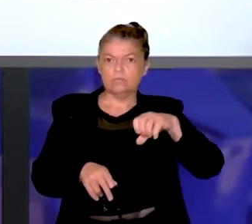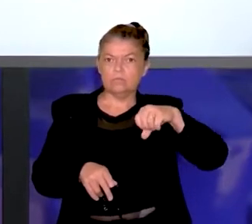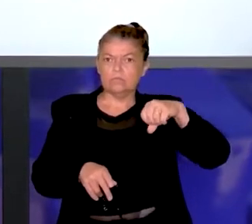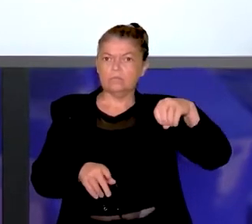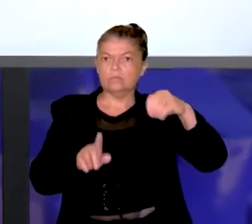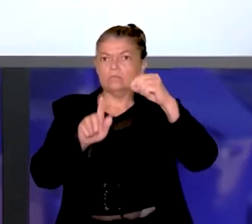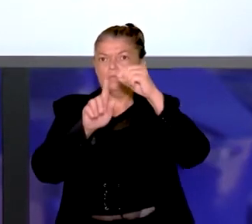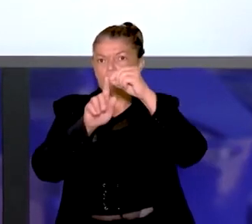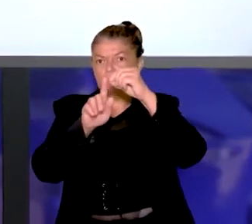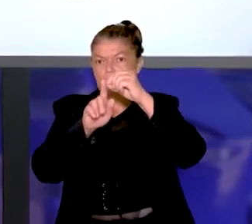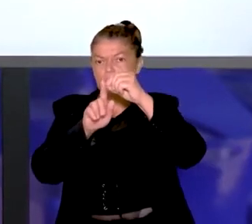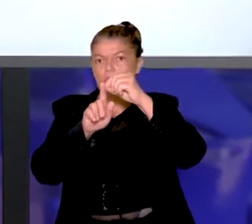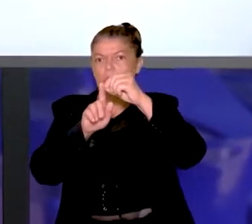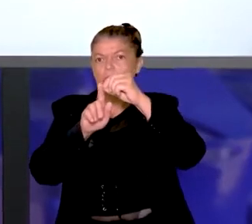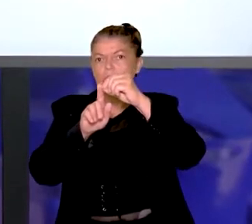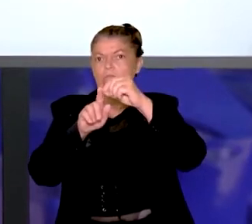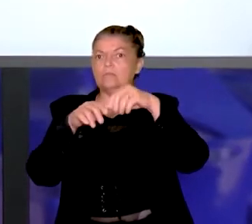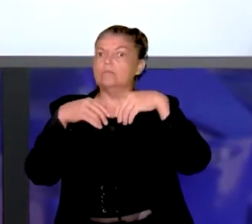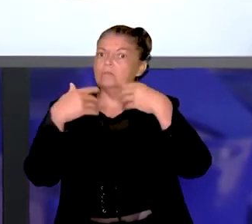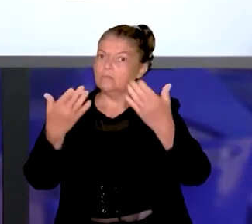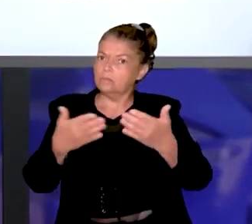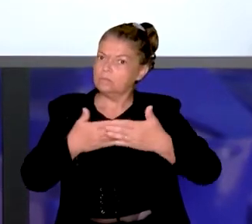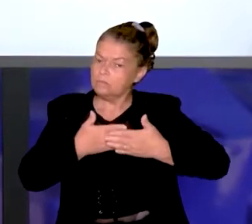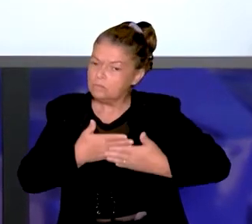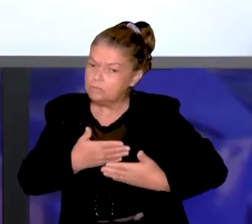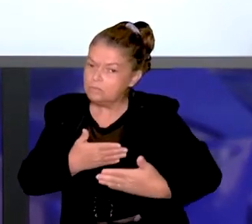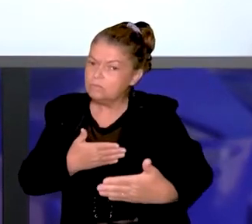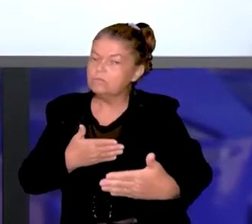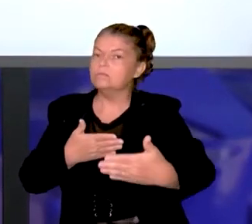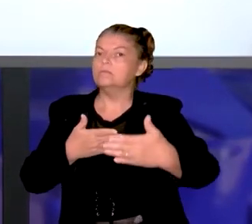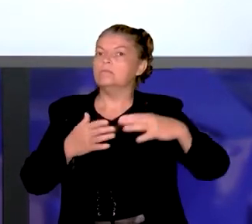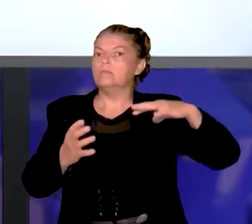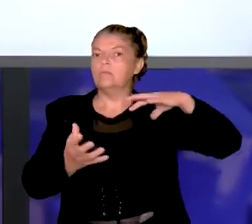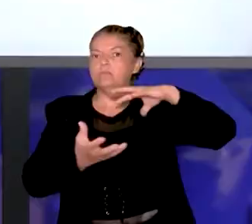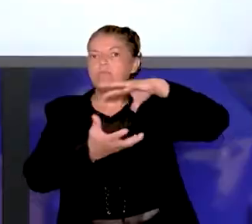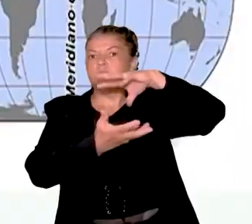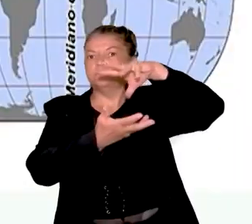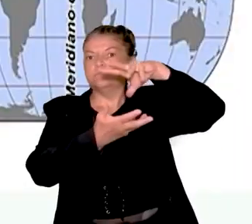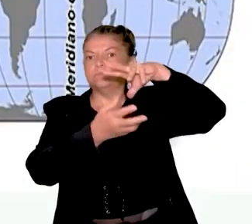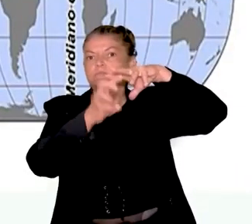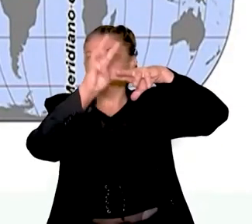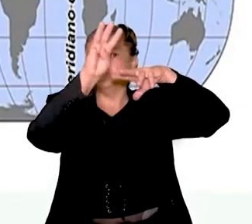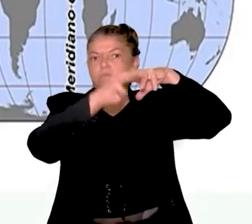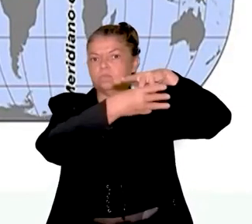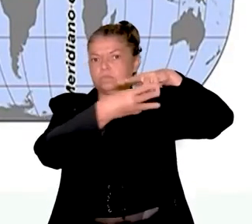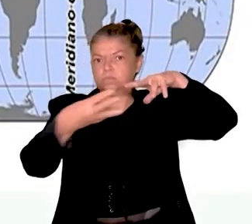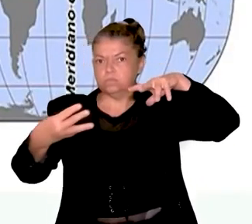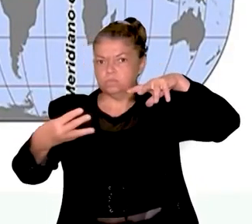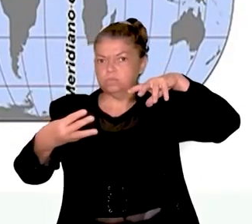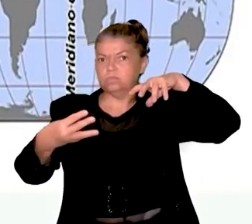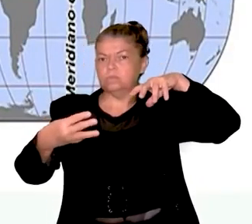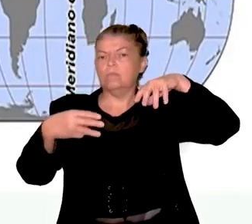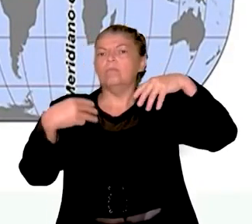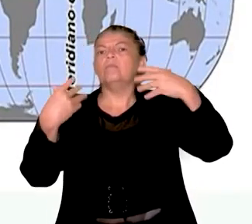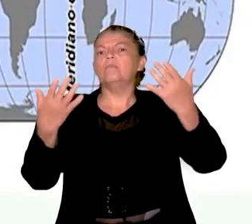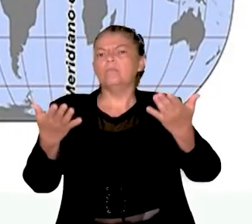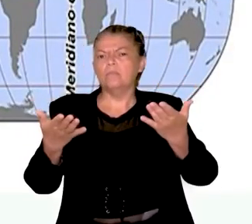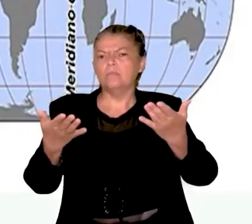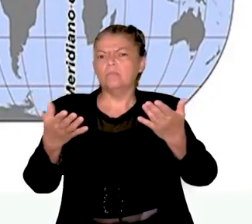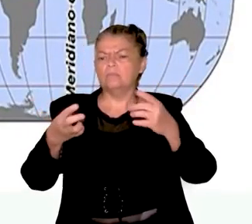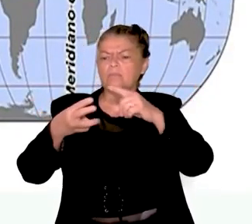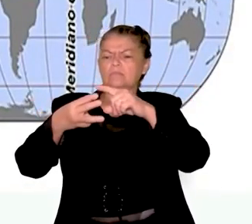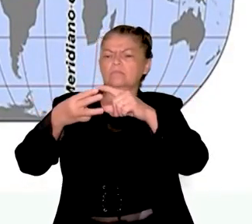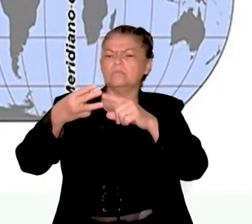próximo. Dando sequência sobre coordenada geográfica, vemos agora as linhas verticais. Enquanto as